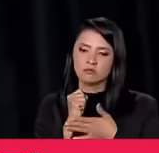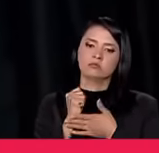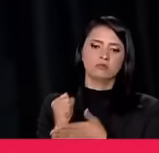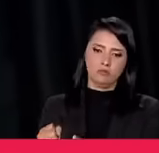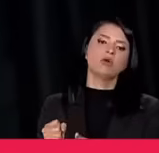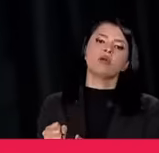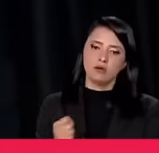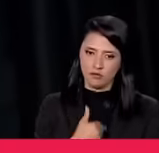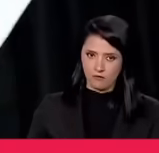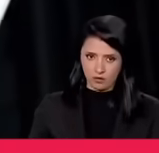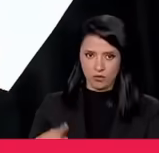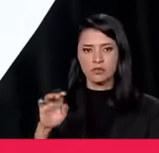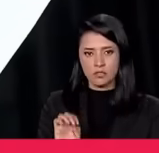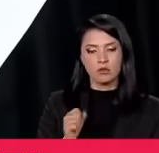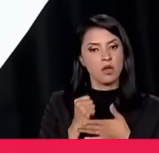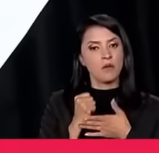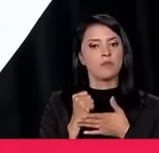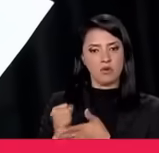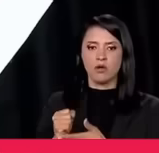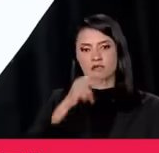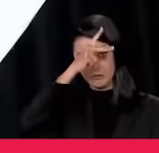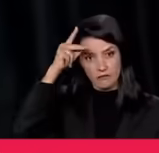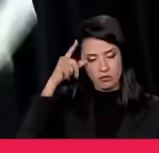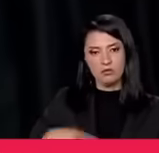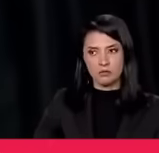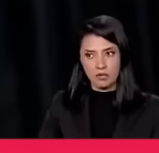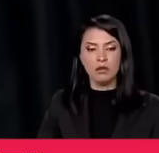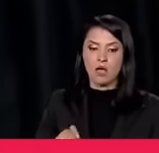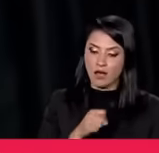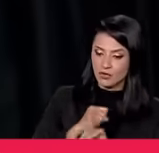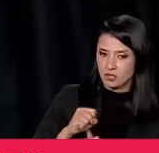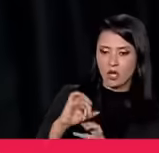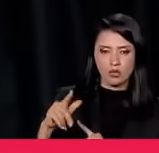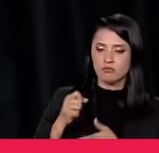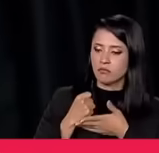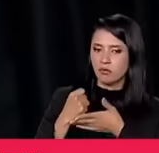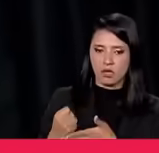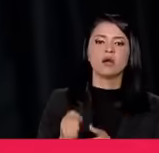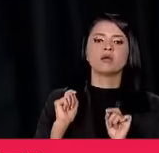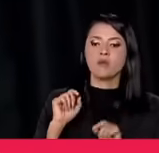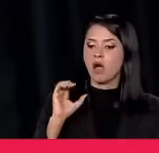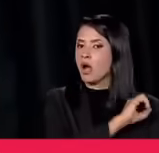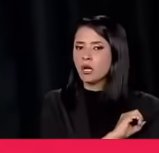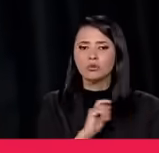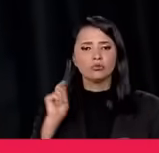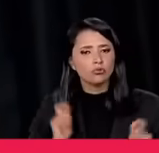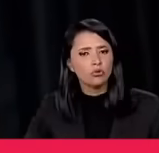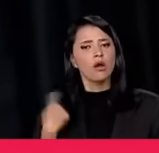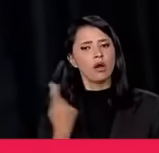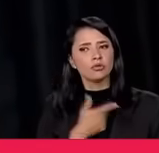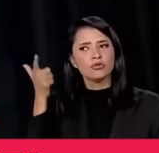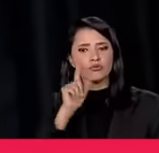apoiar o governo do Estado, para apoiar as prefeituras municipais, para apoiar a sociedade de uma forma geral, para que o mais rapidamente possível a gente